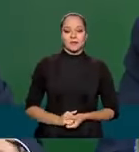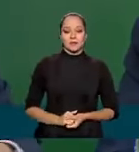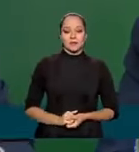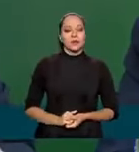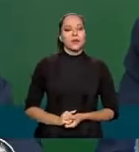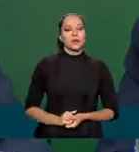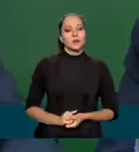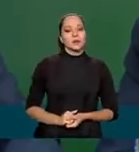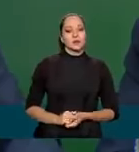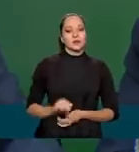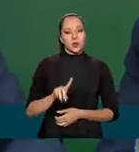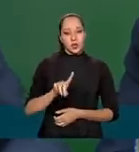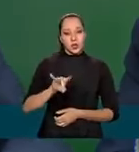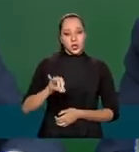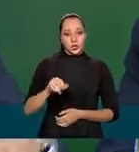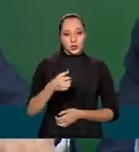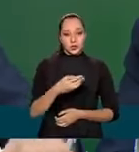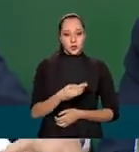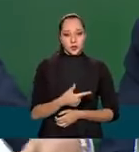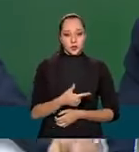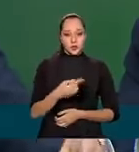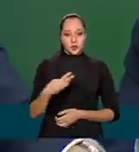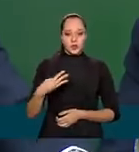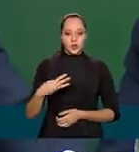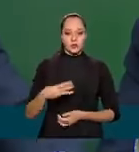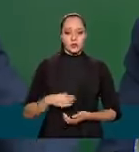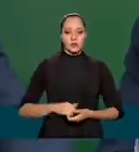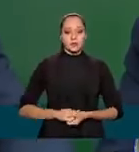e do dia 23